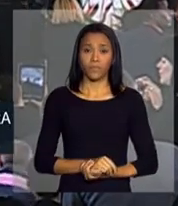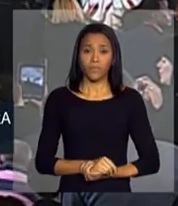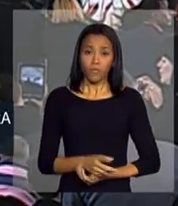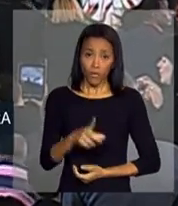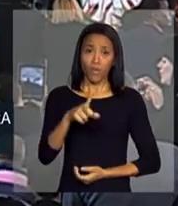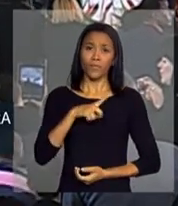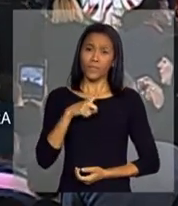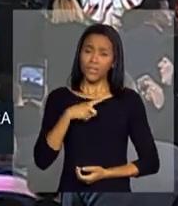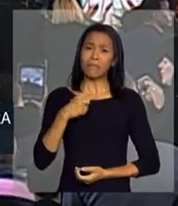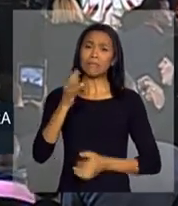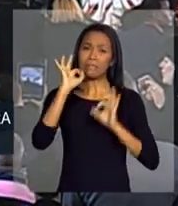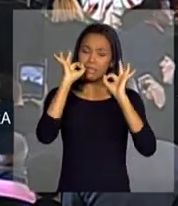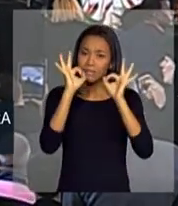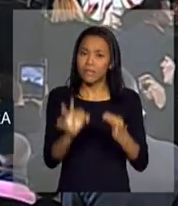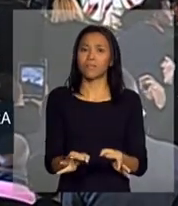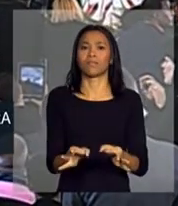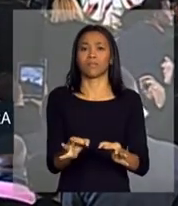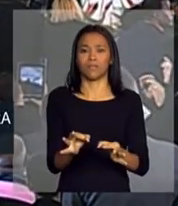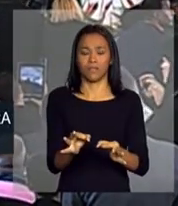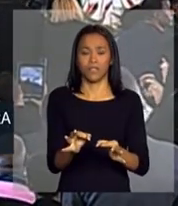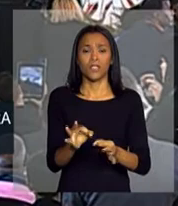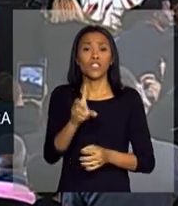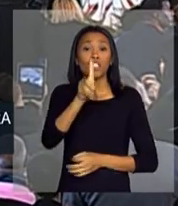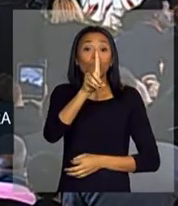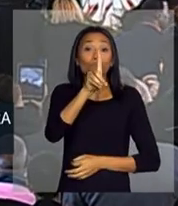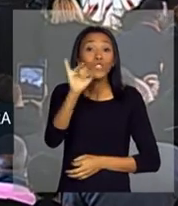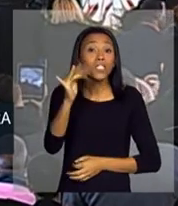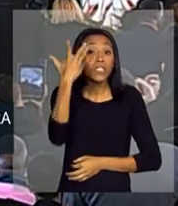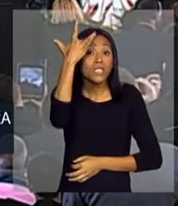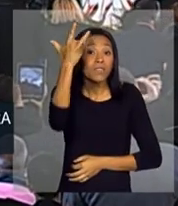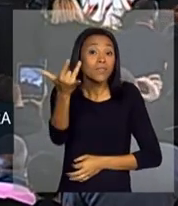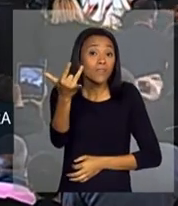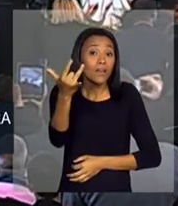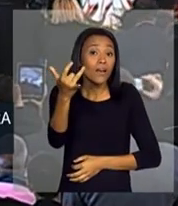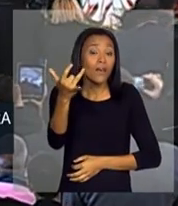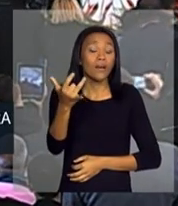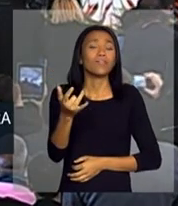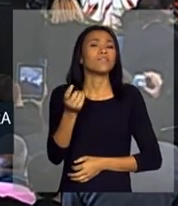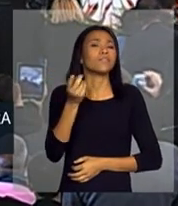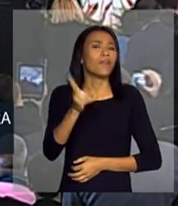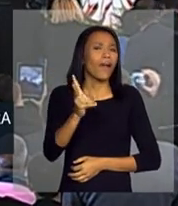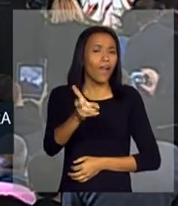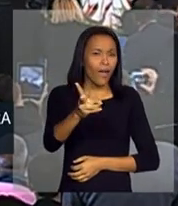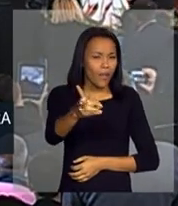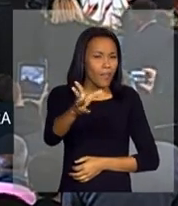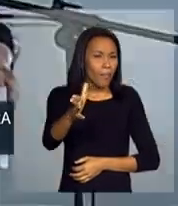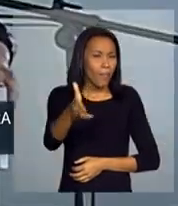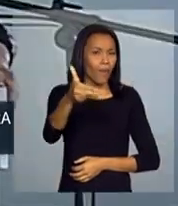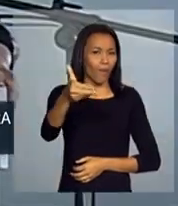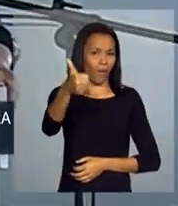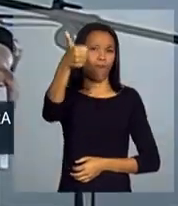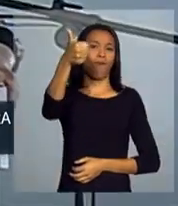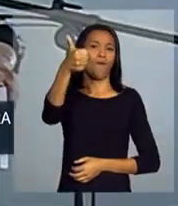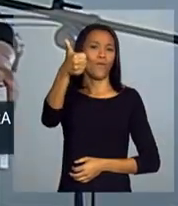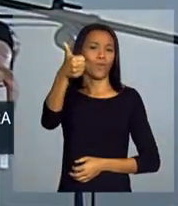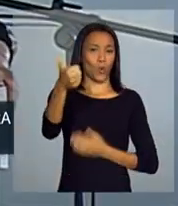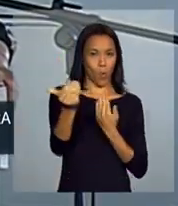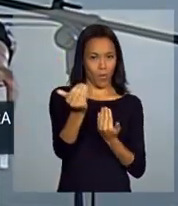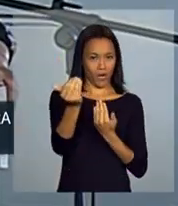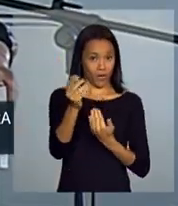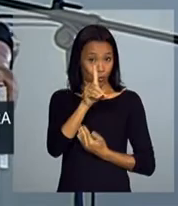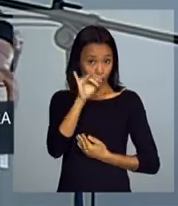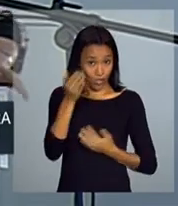Eu tenho certeza que o dia de amanhã sempre será melhor que o dia de